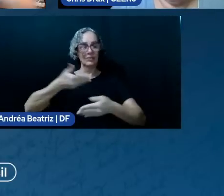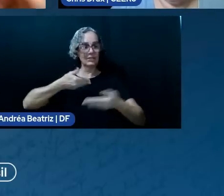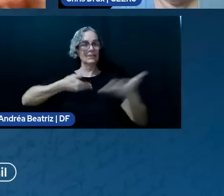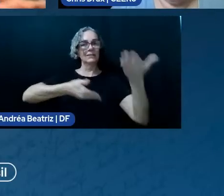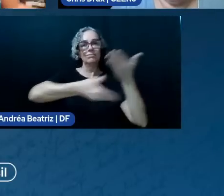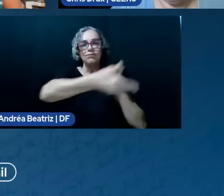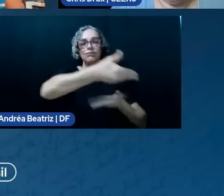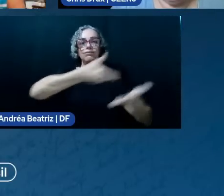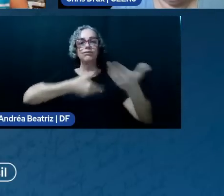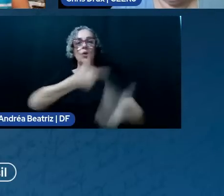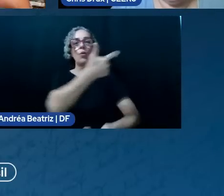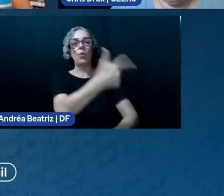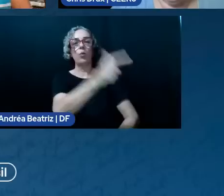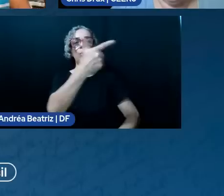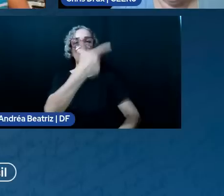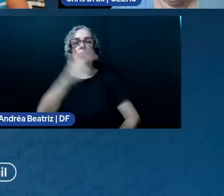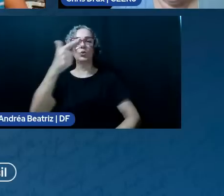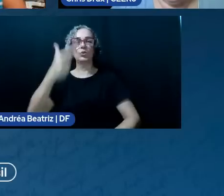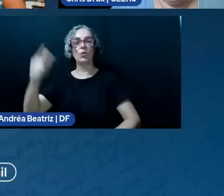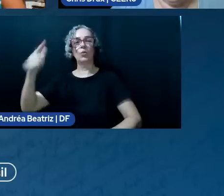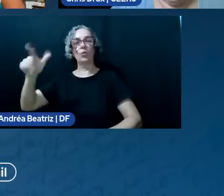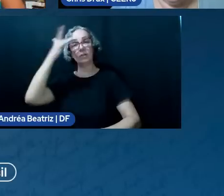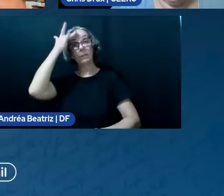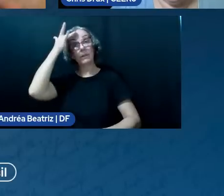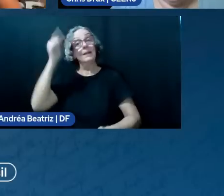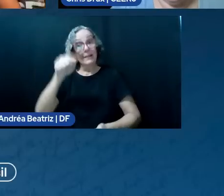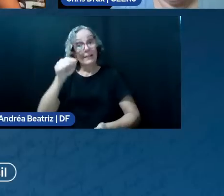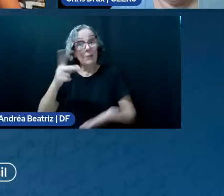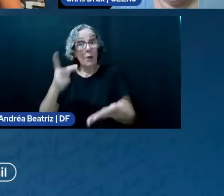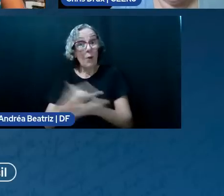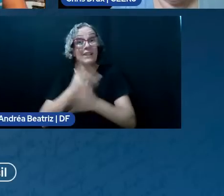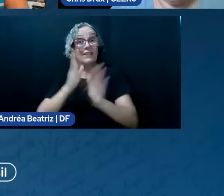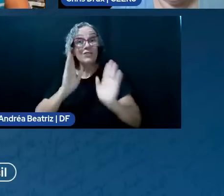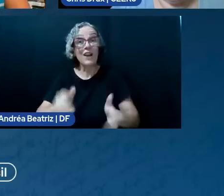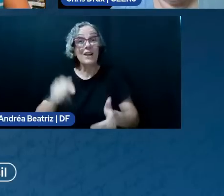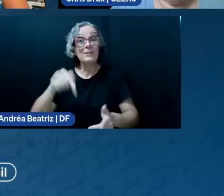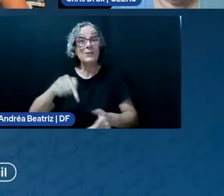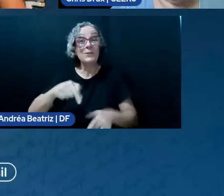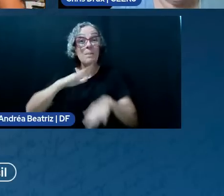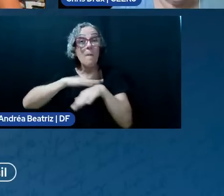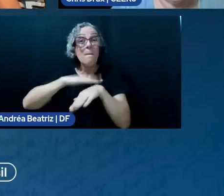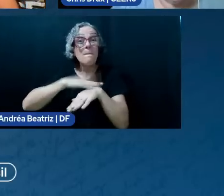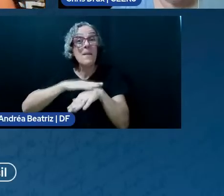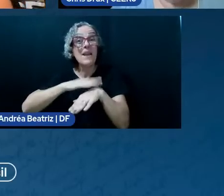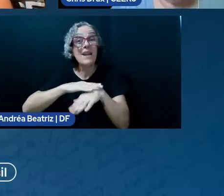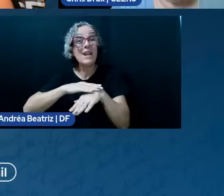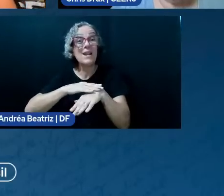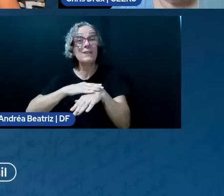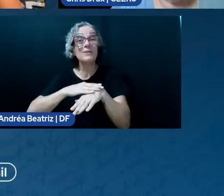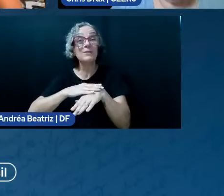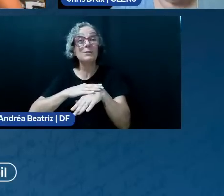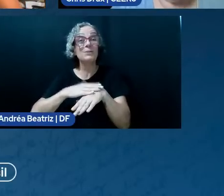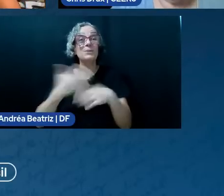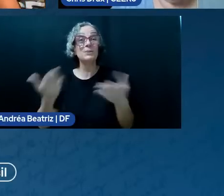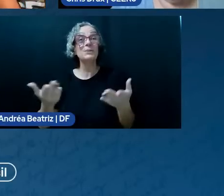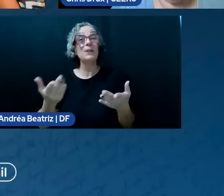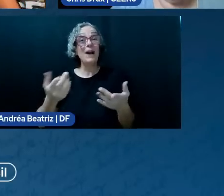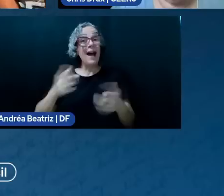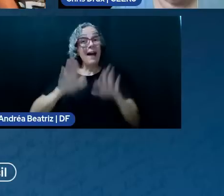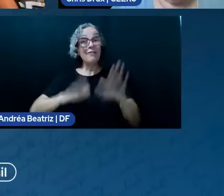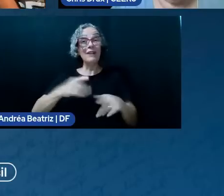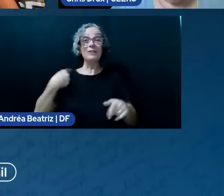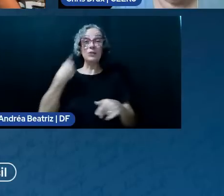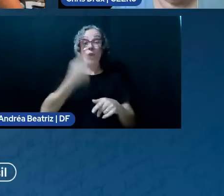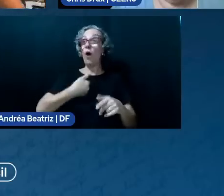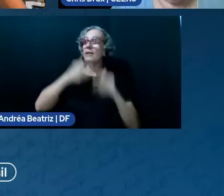outros. Isso acontece em nosso dia a dia. Quantas vezes nós não somos influenciados pelas pessoas que nós